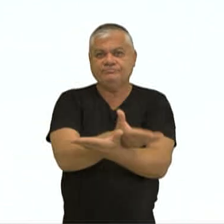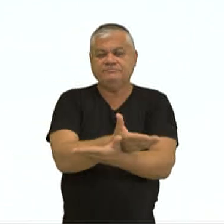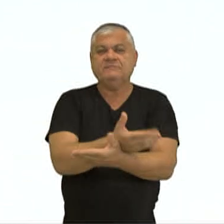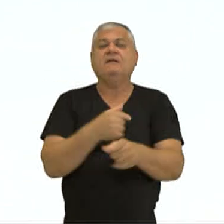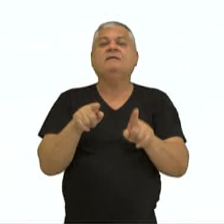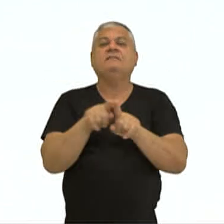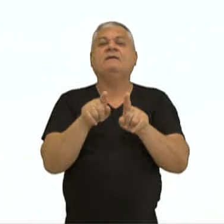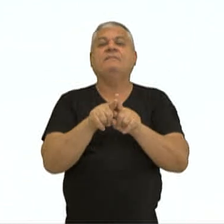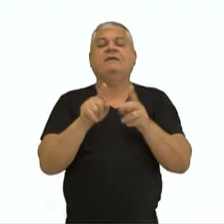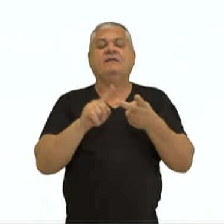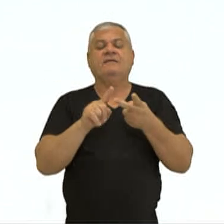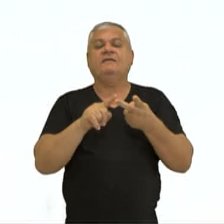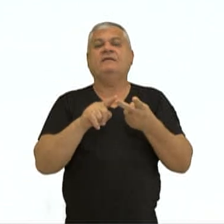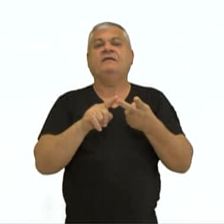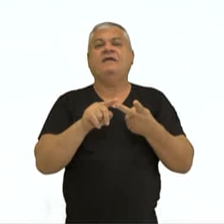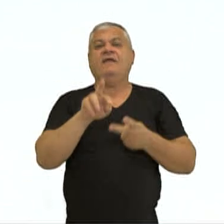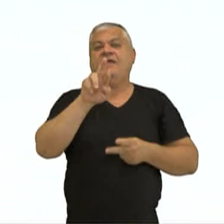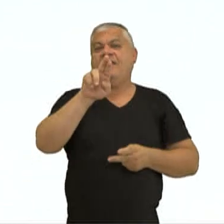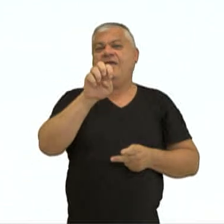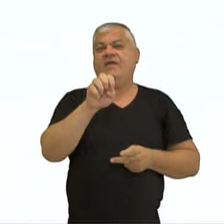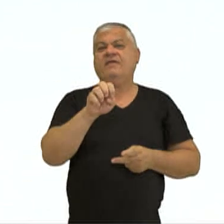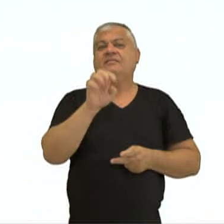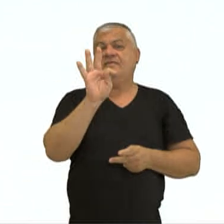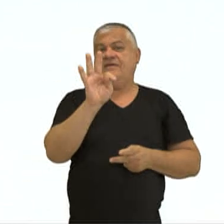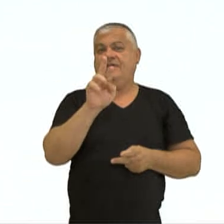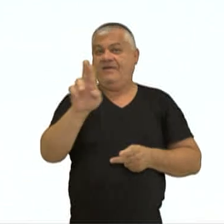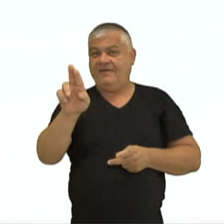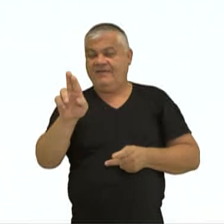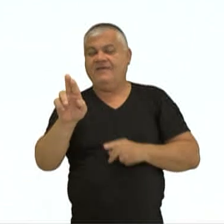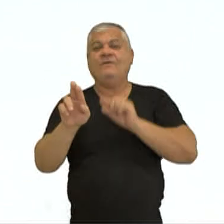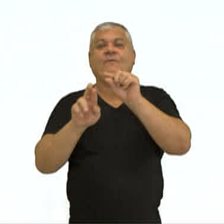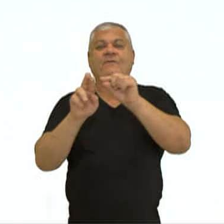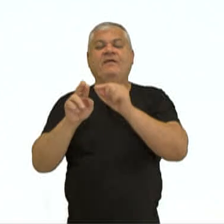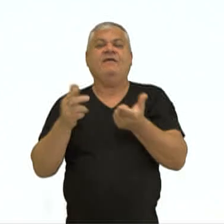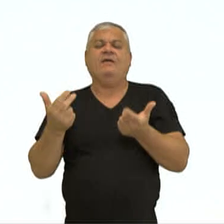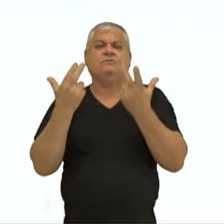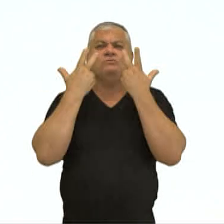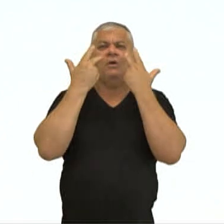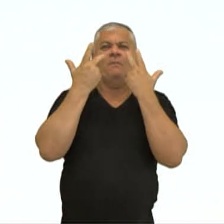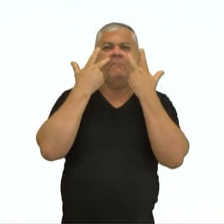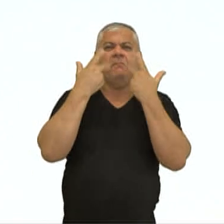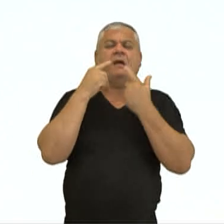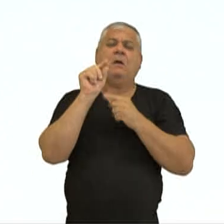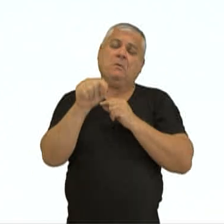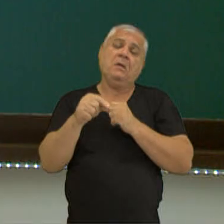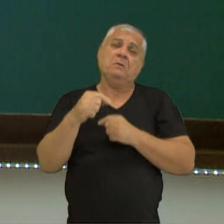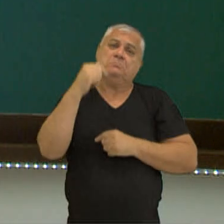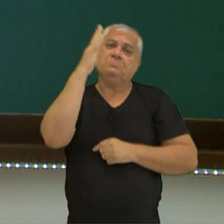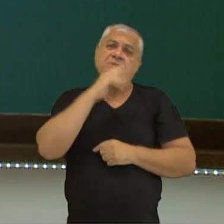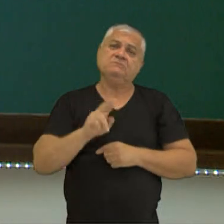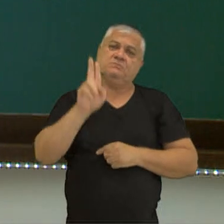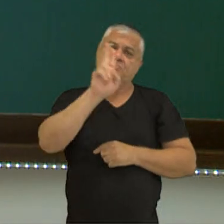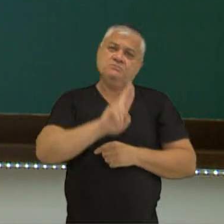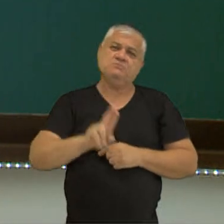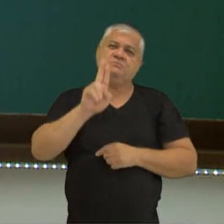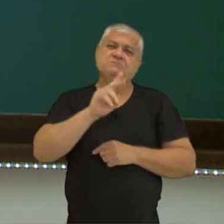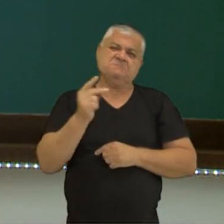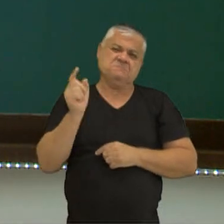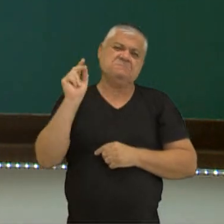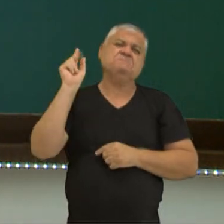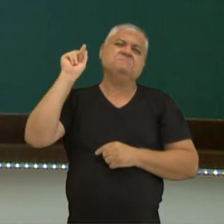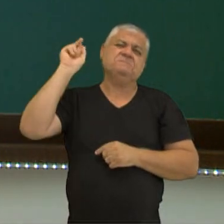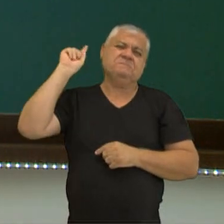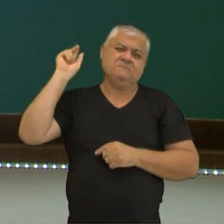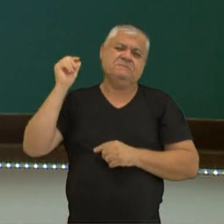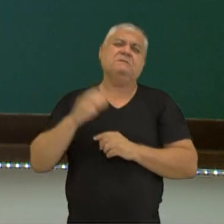de referência, a TR, que é muito comum, que ela também é uma maneira que o Brasil utilizava alguns anos atrás